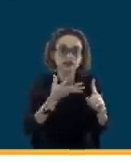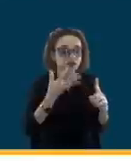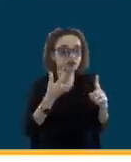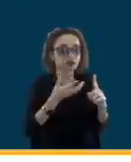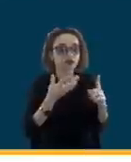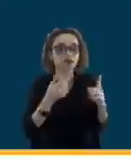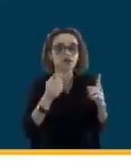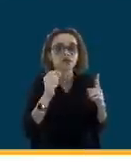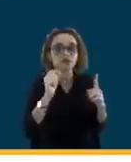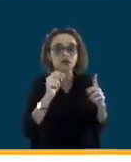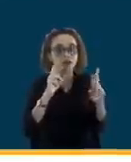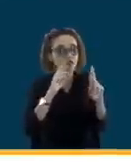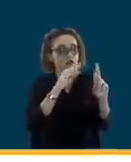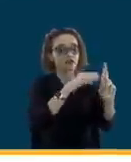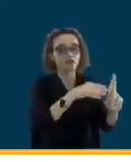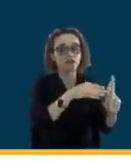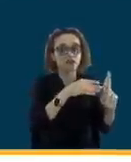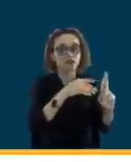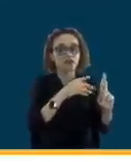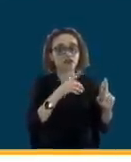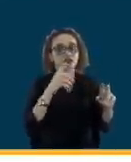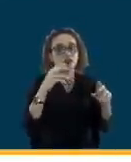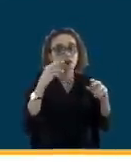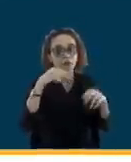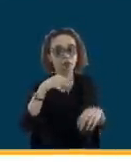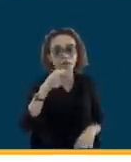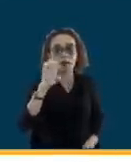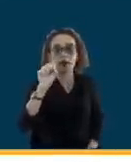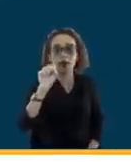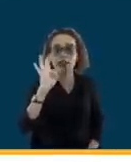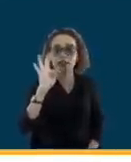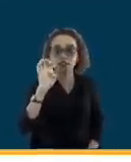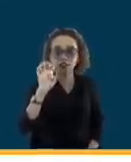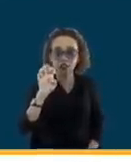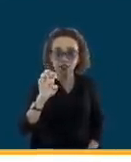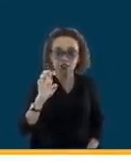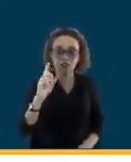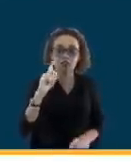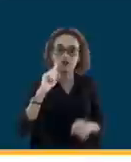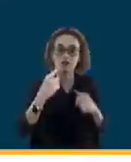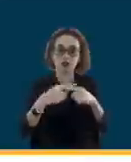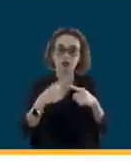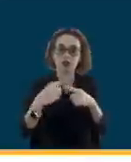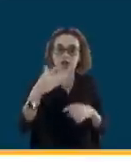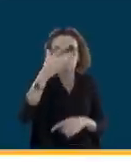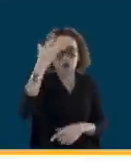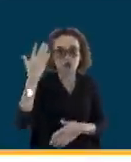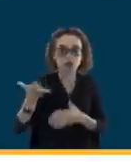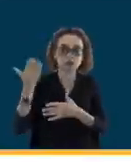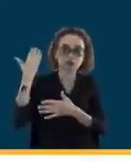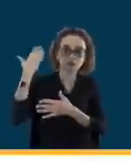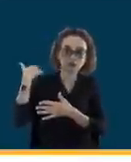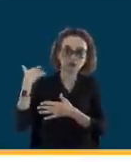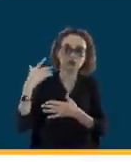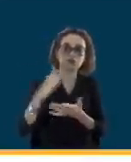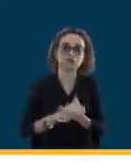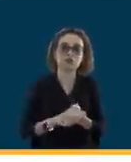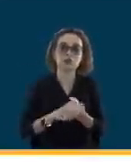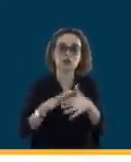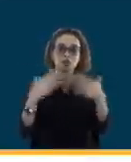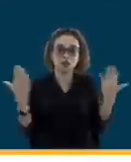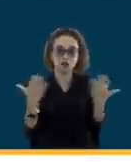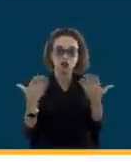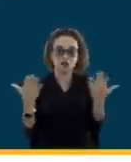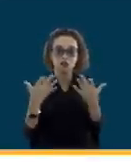da reverência aos nossos mestres e aos nossos ancestrais. Por isso que, para abrir essa aula de hoje, eu